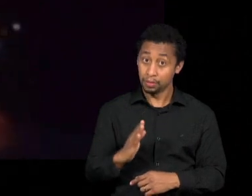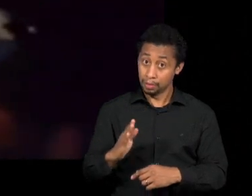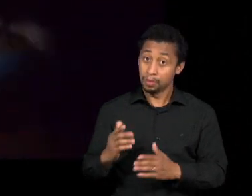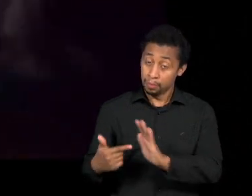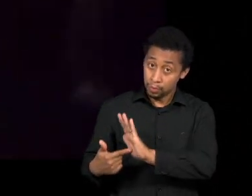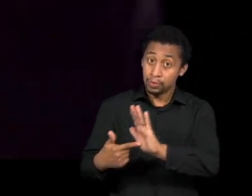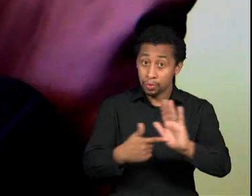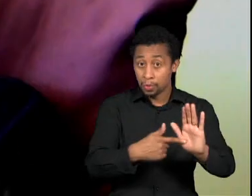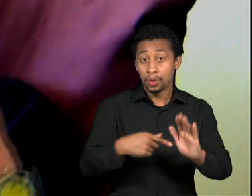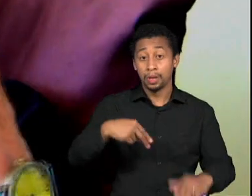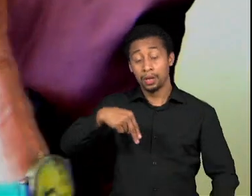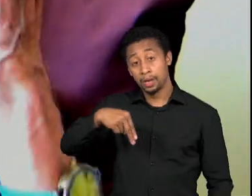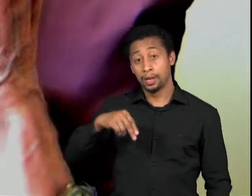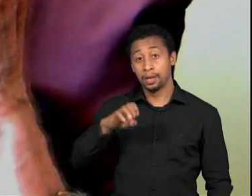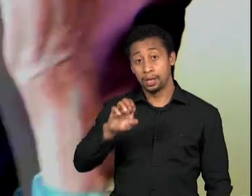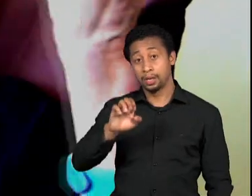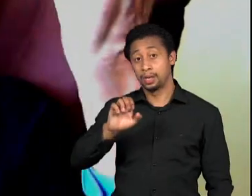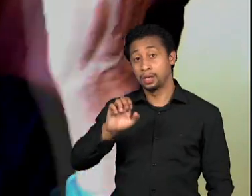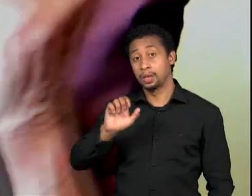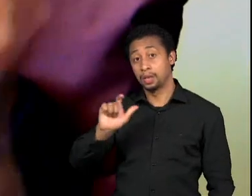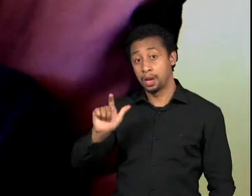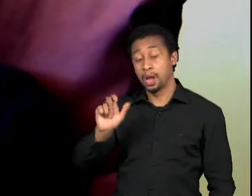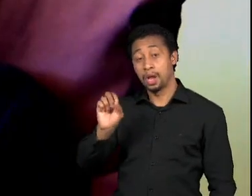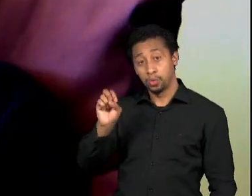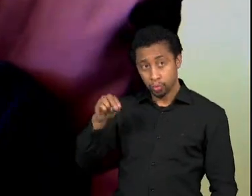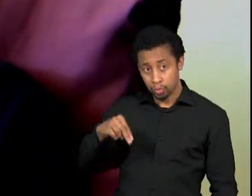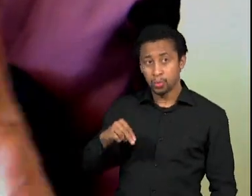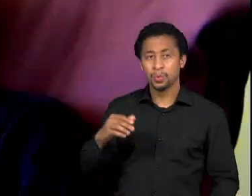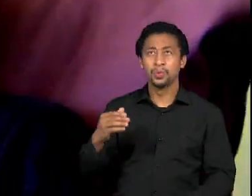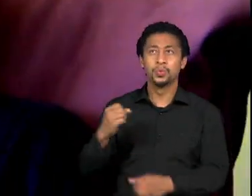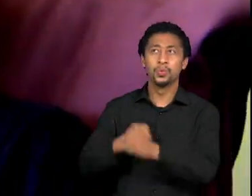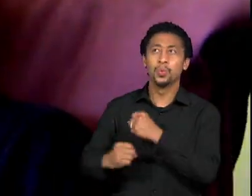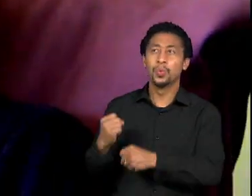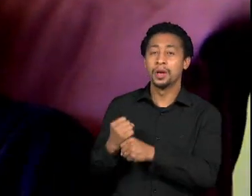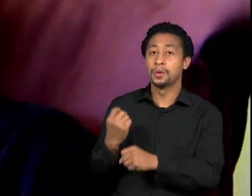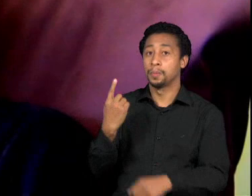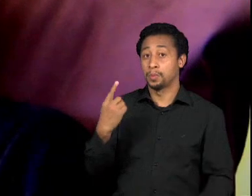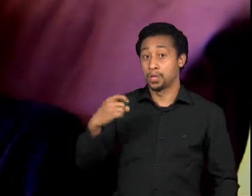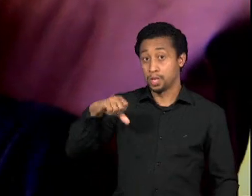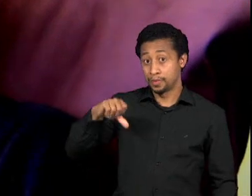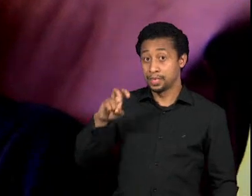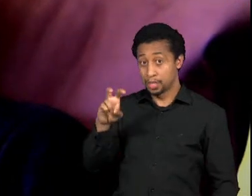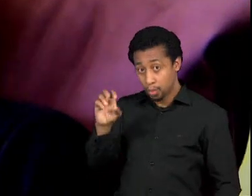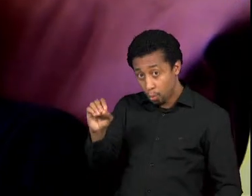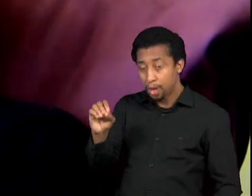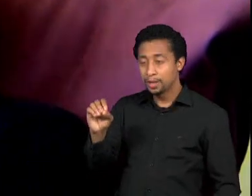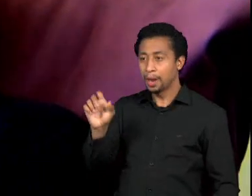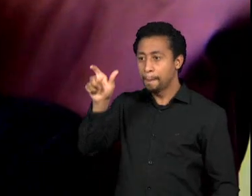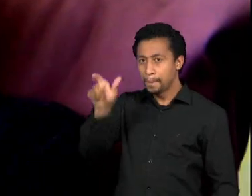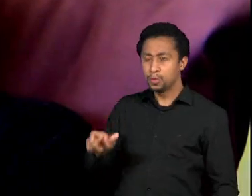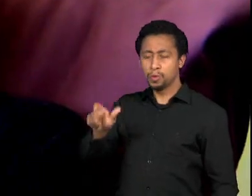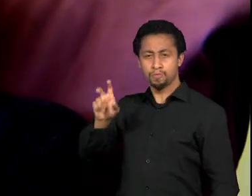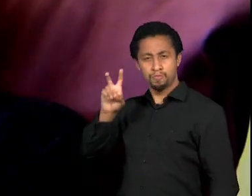pelo Nelson, é que nos anos 50 e 60, o intelectual era